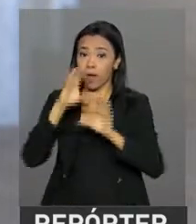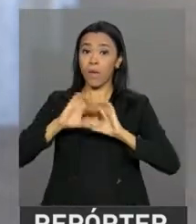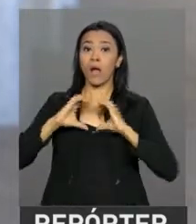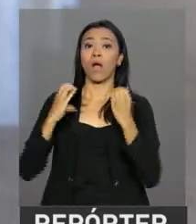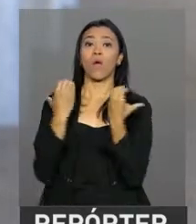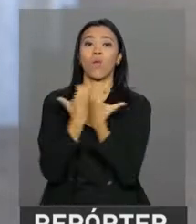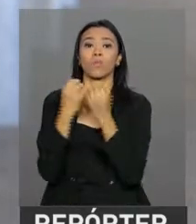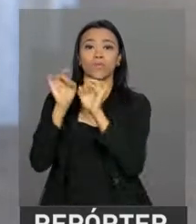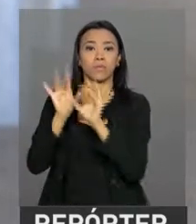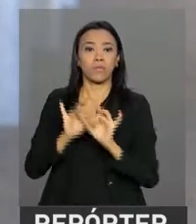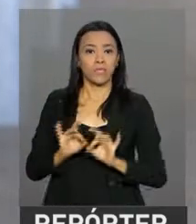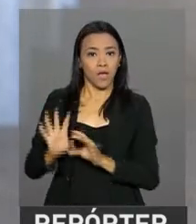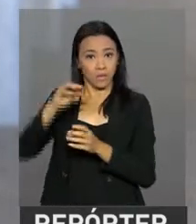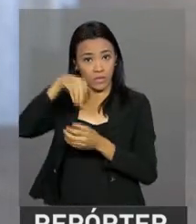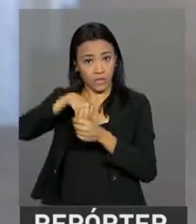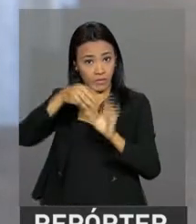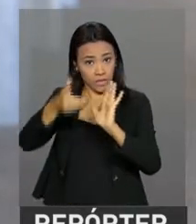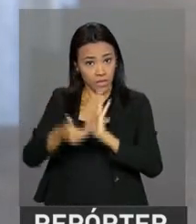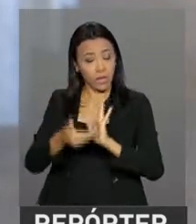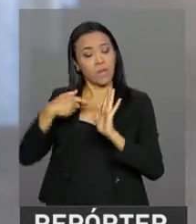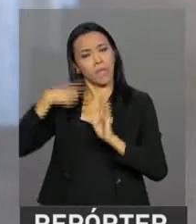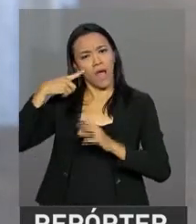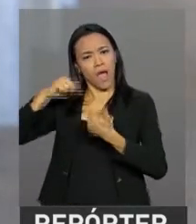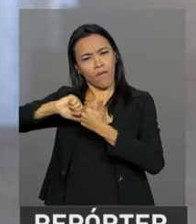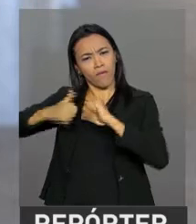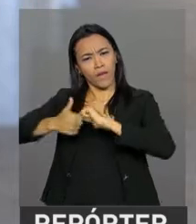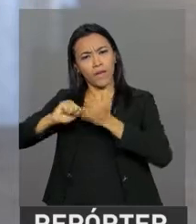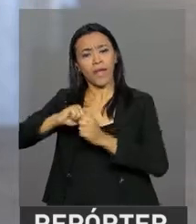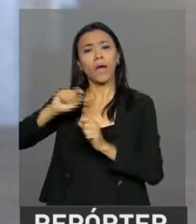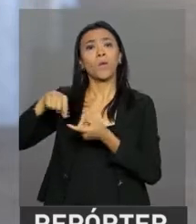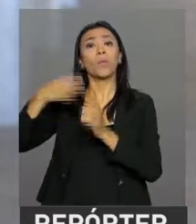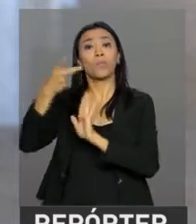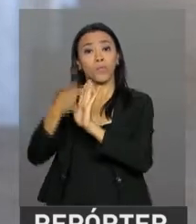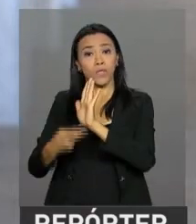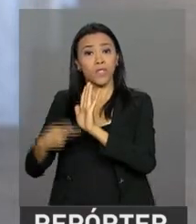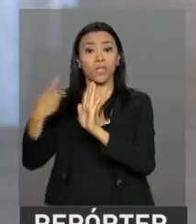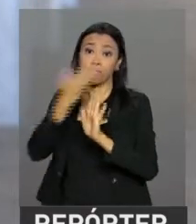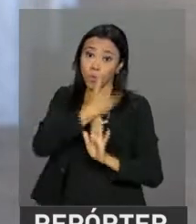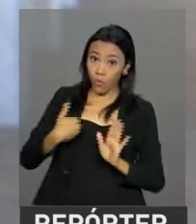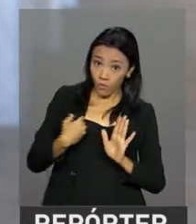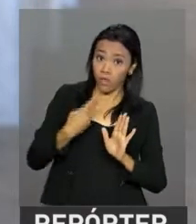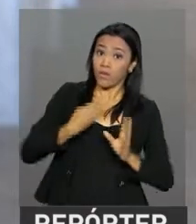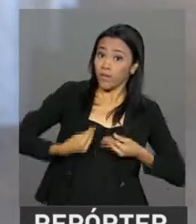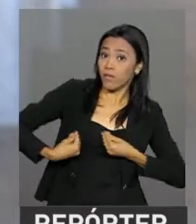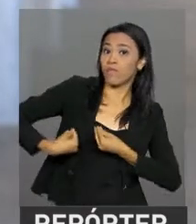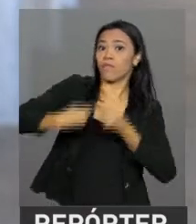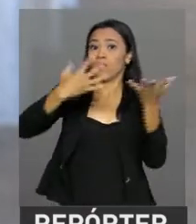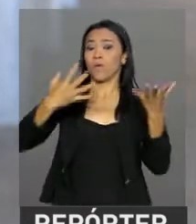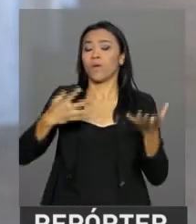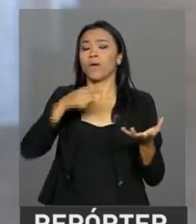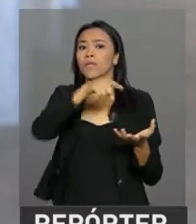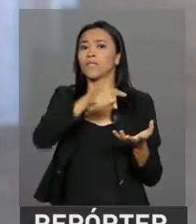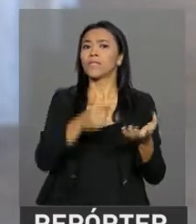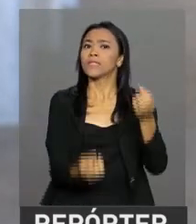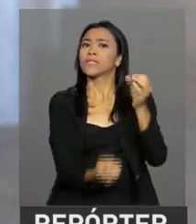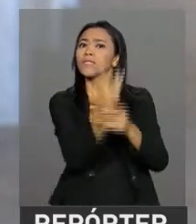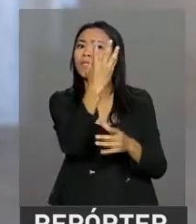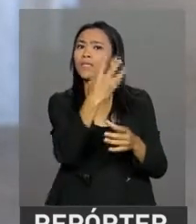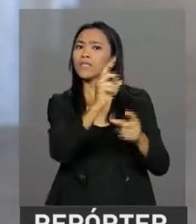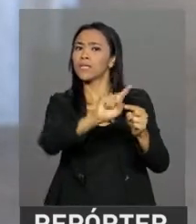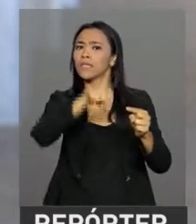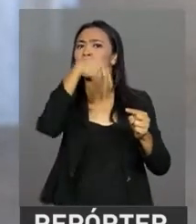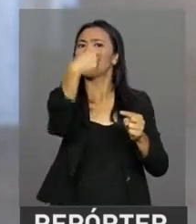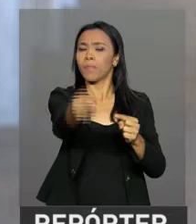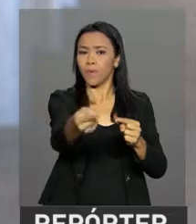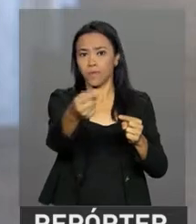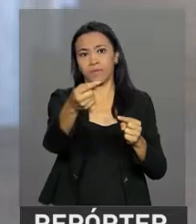dos deputados para analisar o projeto enviado pelo governo os líderes partidários fizeram um acordo para que essa comissão seja criada após o recesso parlamentar